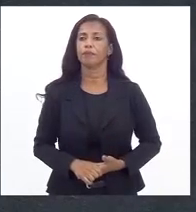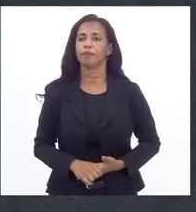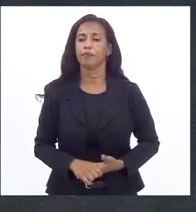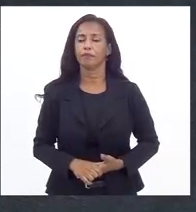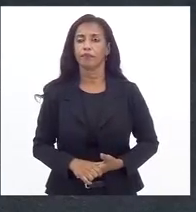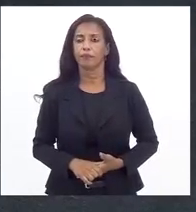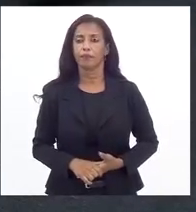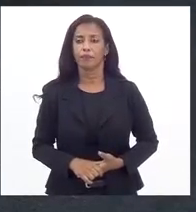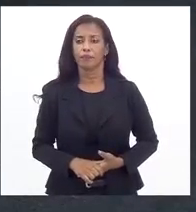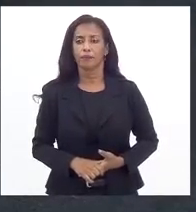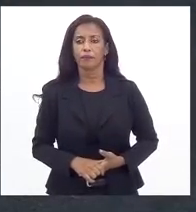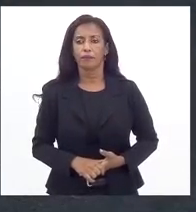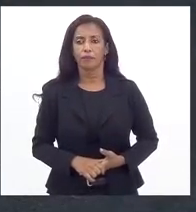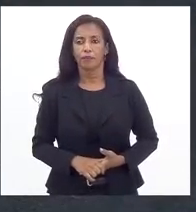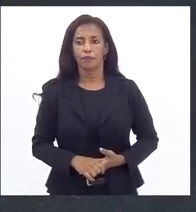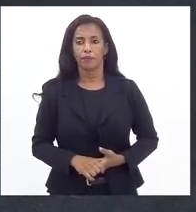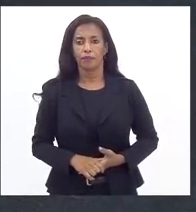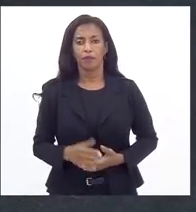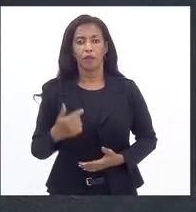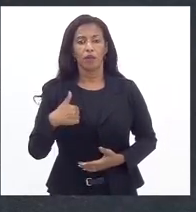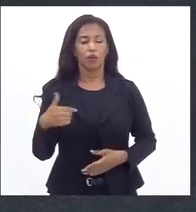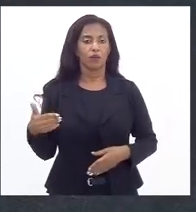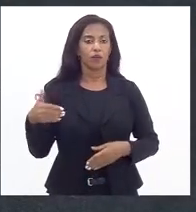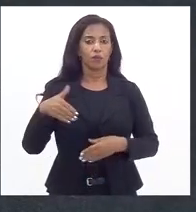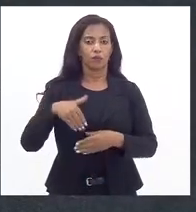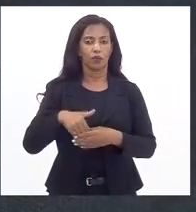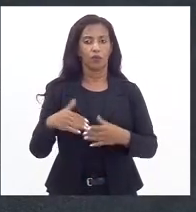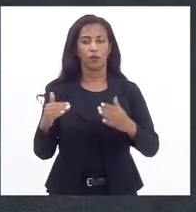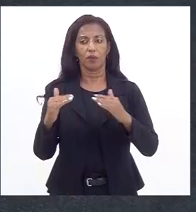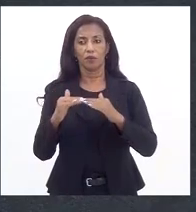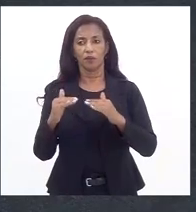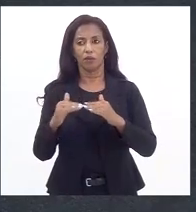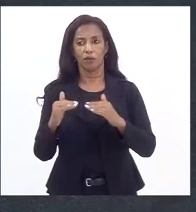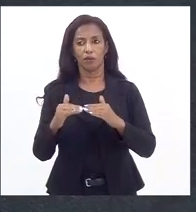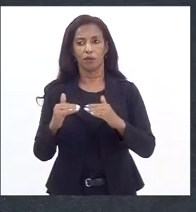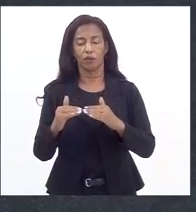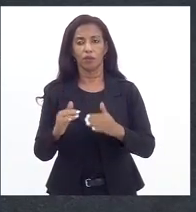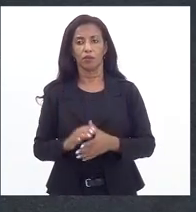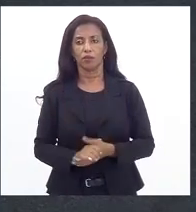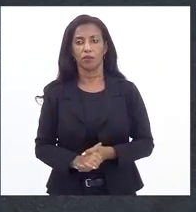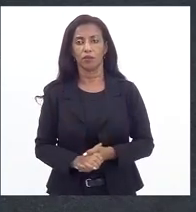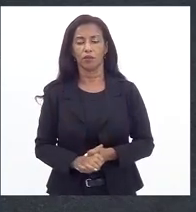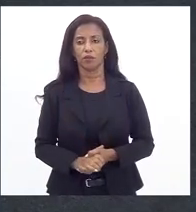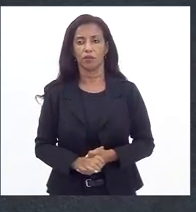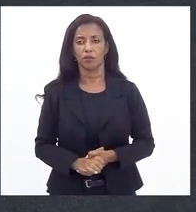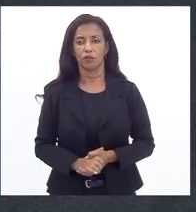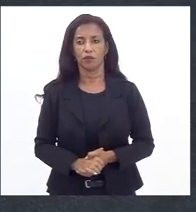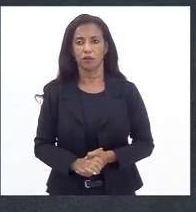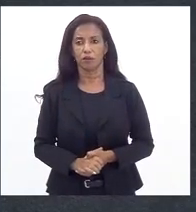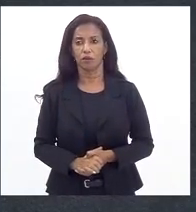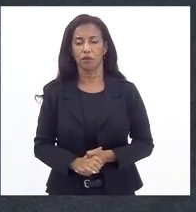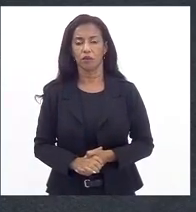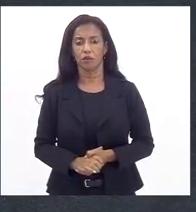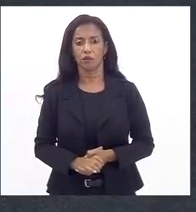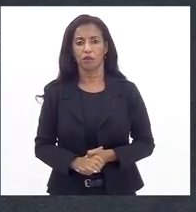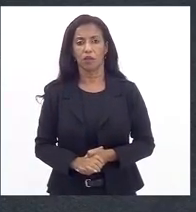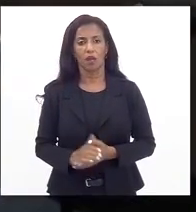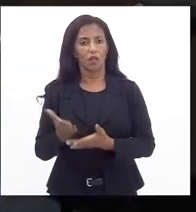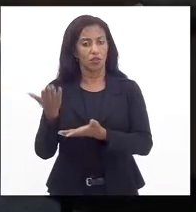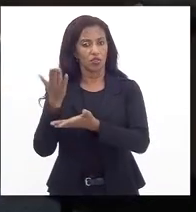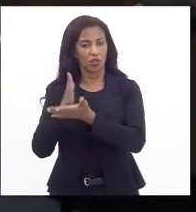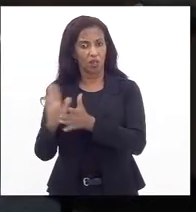suposto presente vou votar favorável dá para a gente